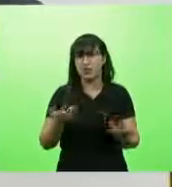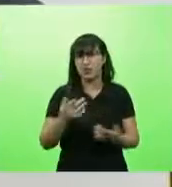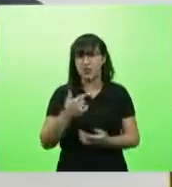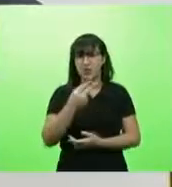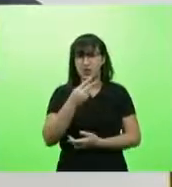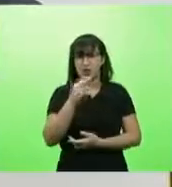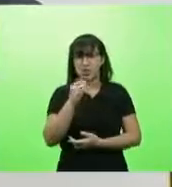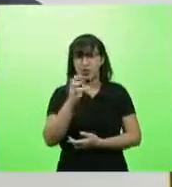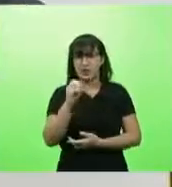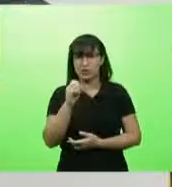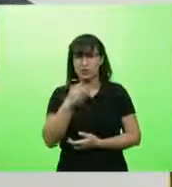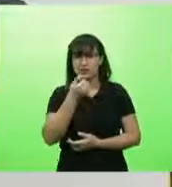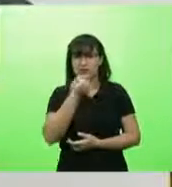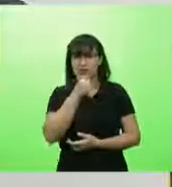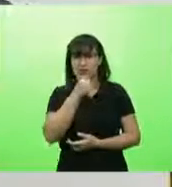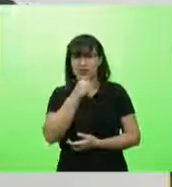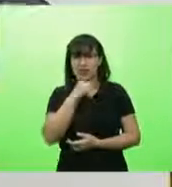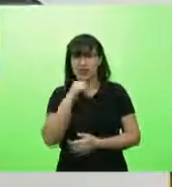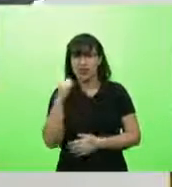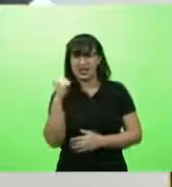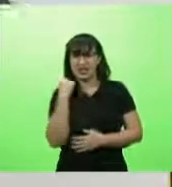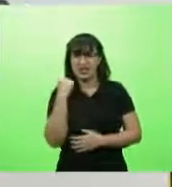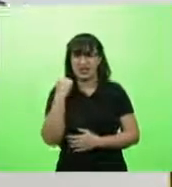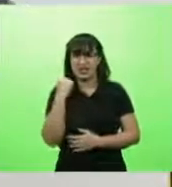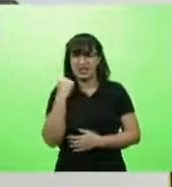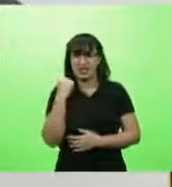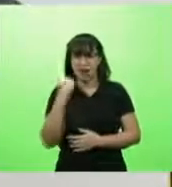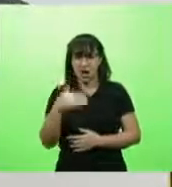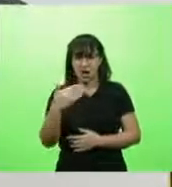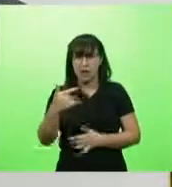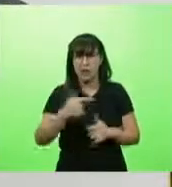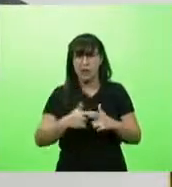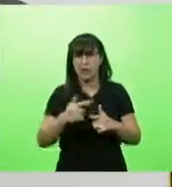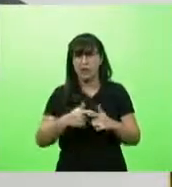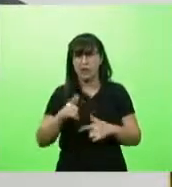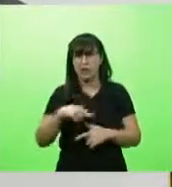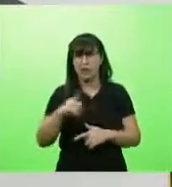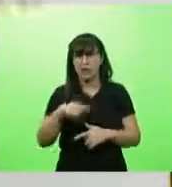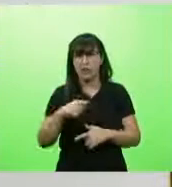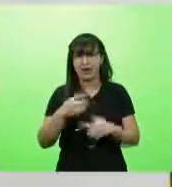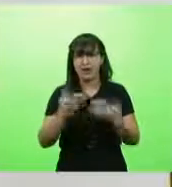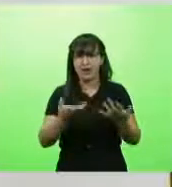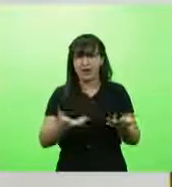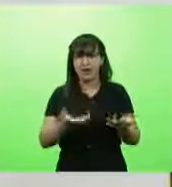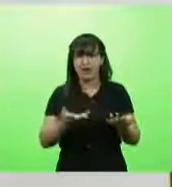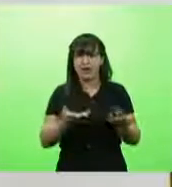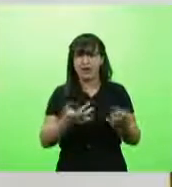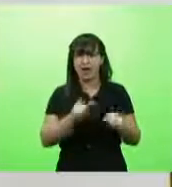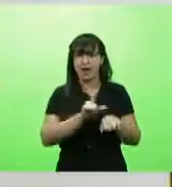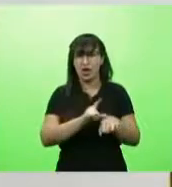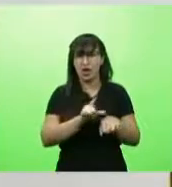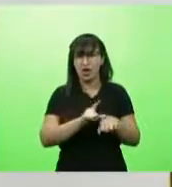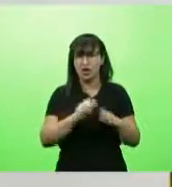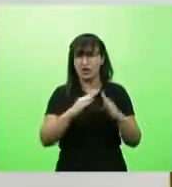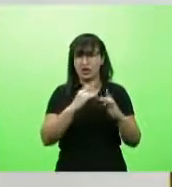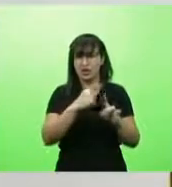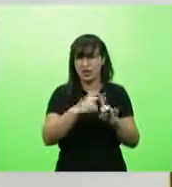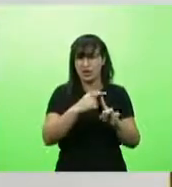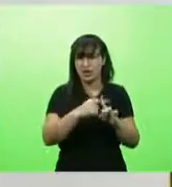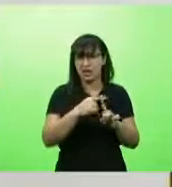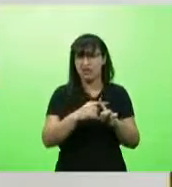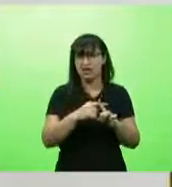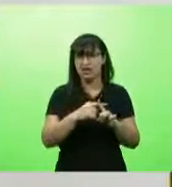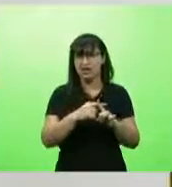cara. Aí depois o problema é o comércio, o problema é a igreja,